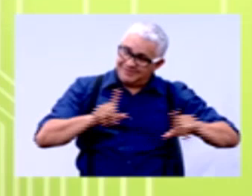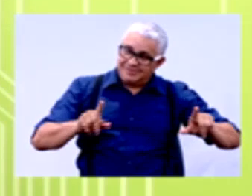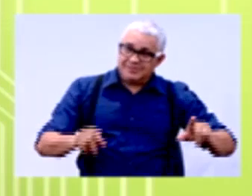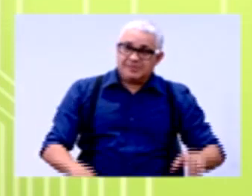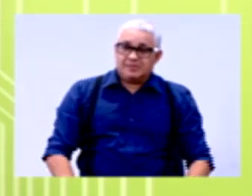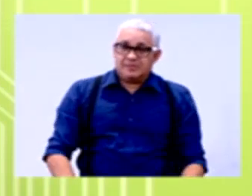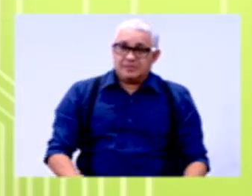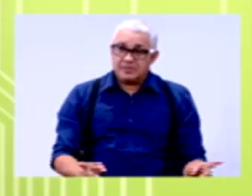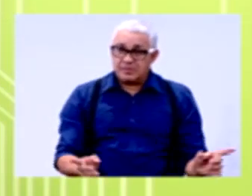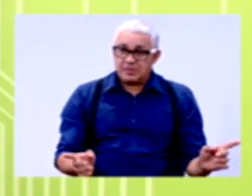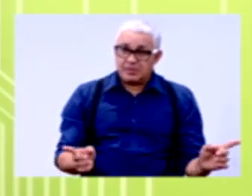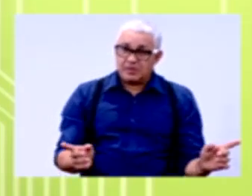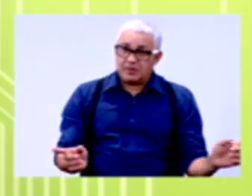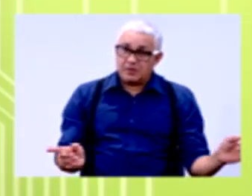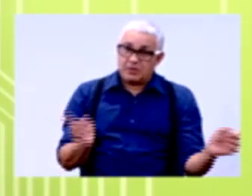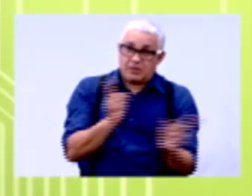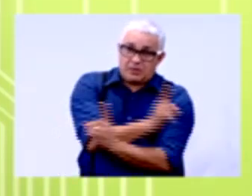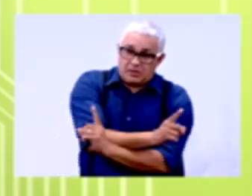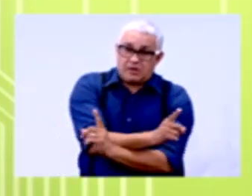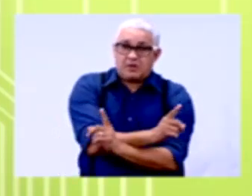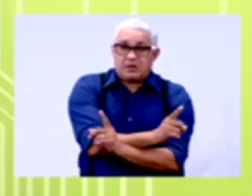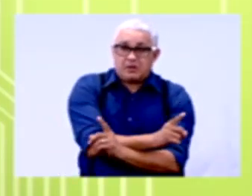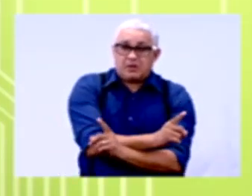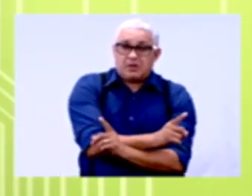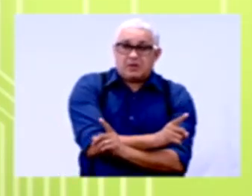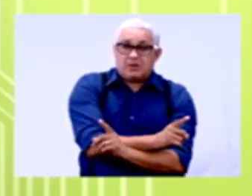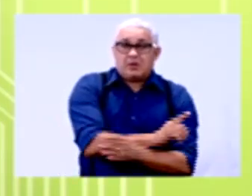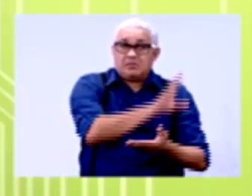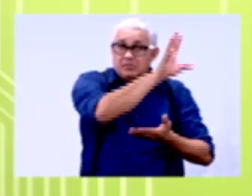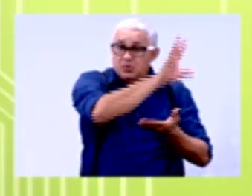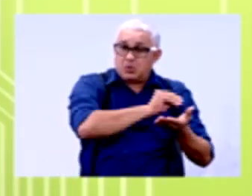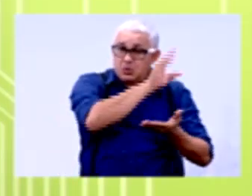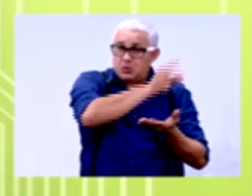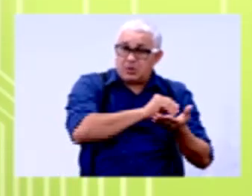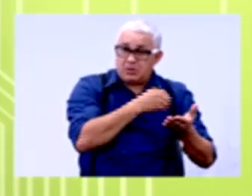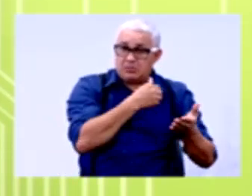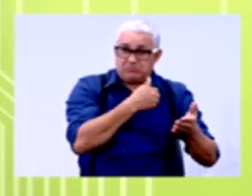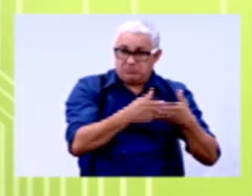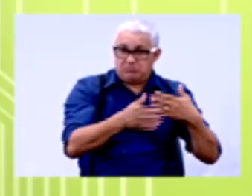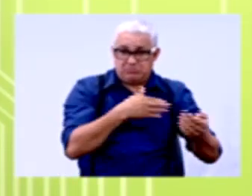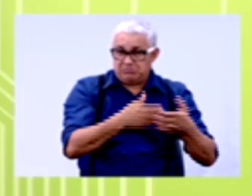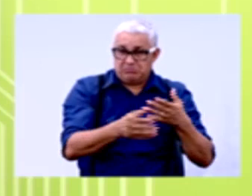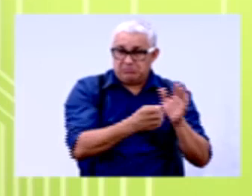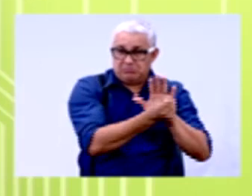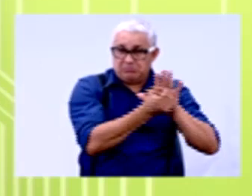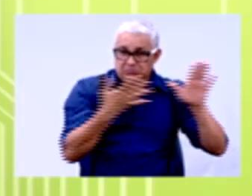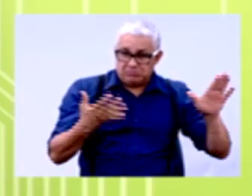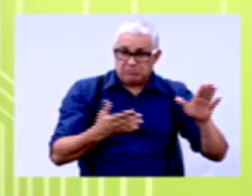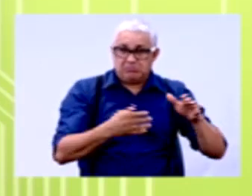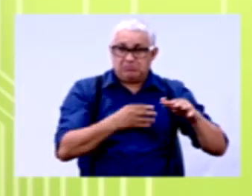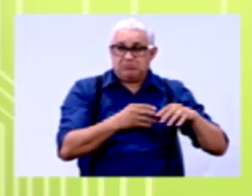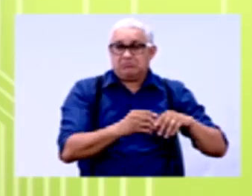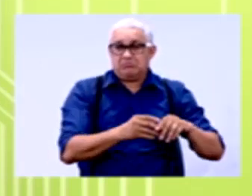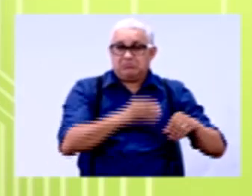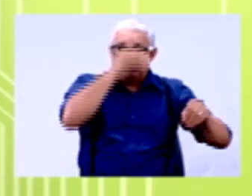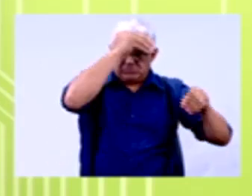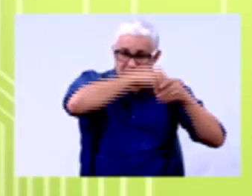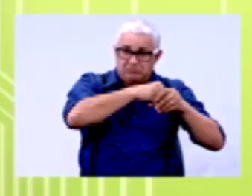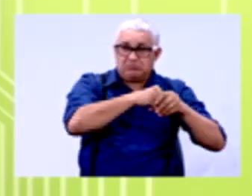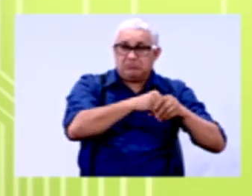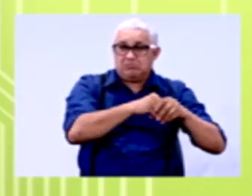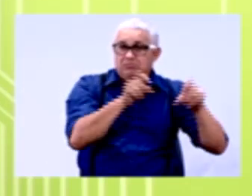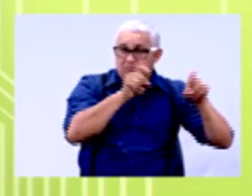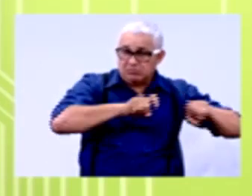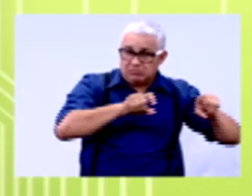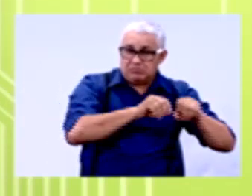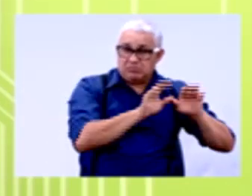as informações de forma independente da nossa aplicação, certo? A gente baixa para o nosso servidor, certo? E deixa